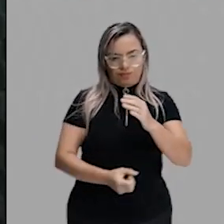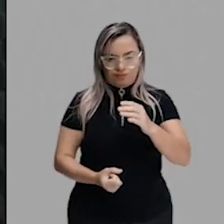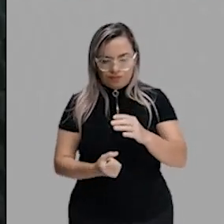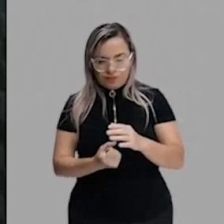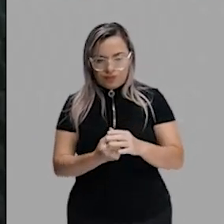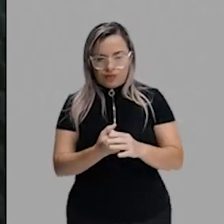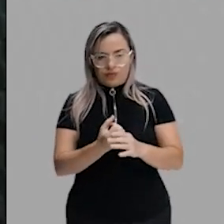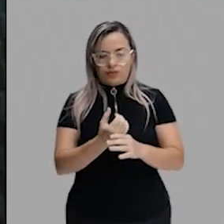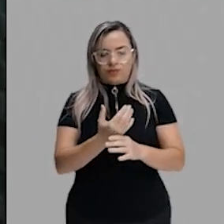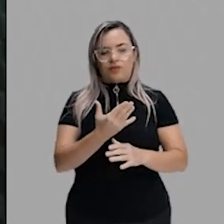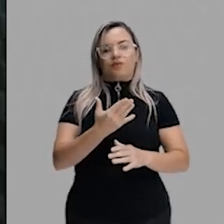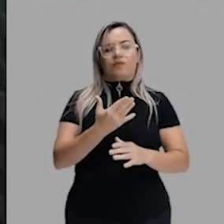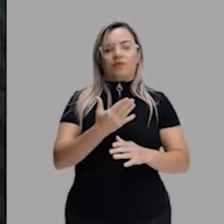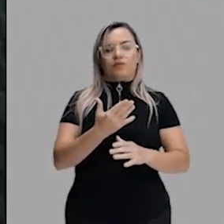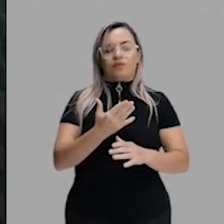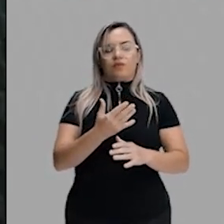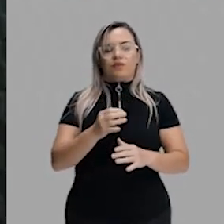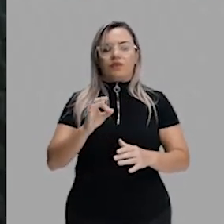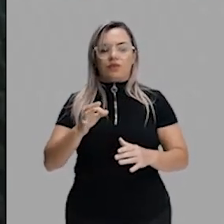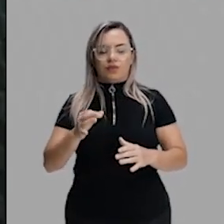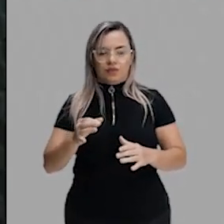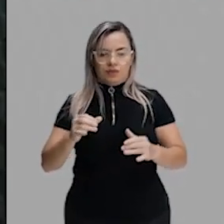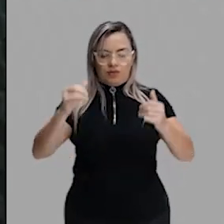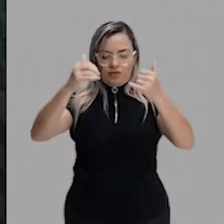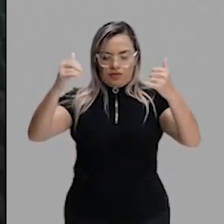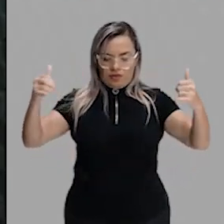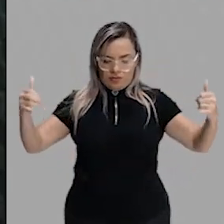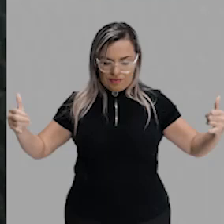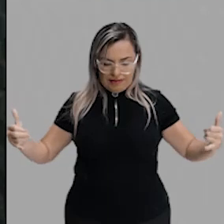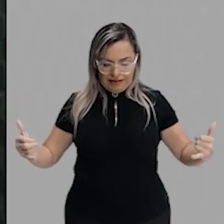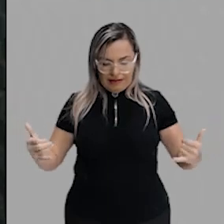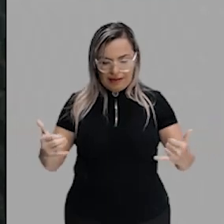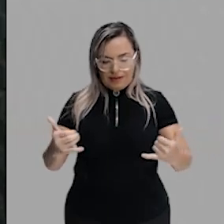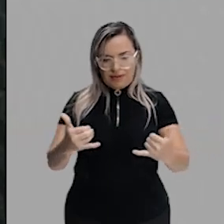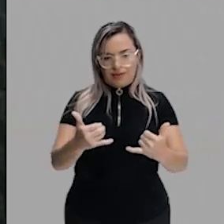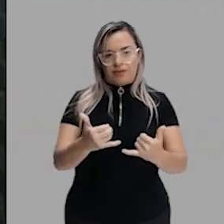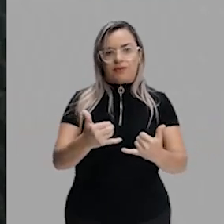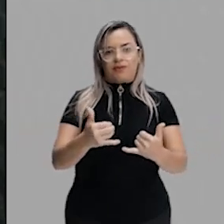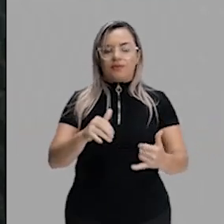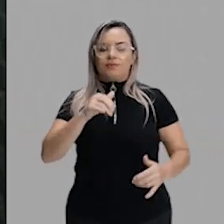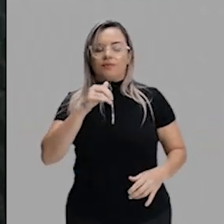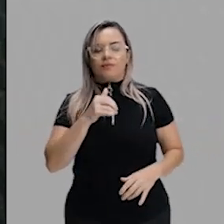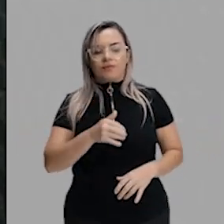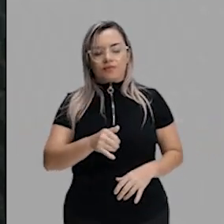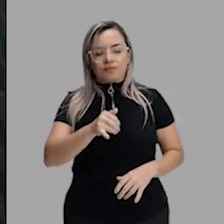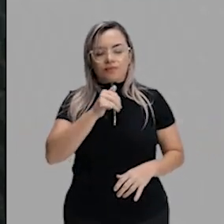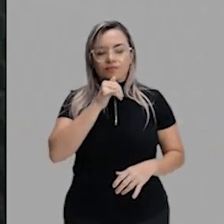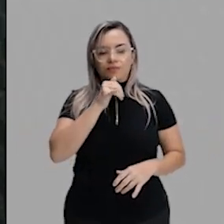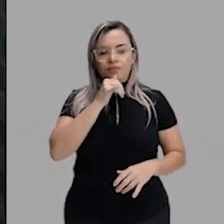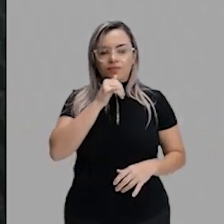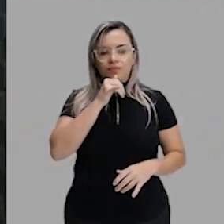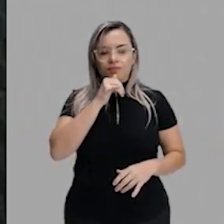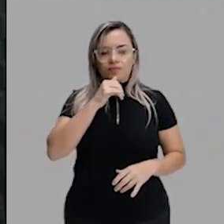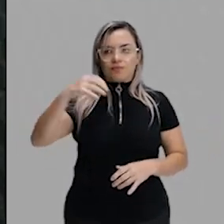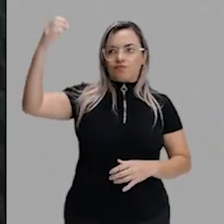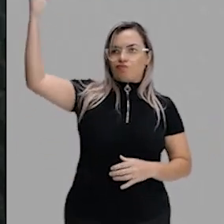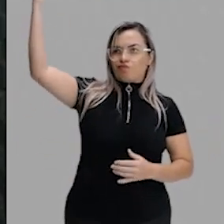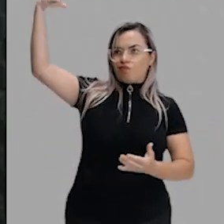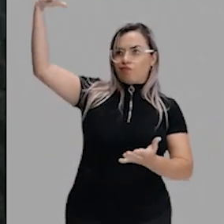seja, ele faça aquilo que ele esteja programado para fazer. Um exemplo disso é o chuveiro